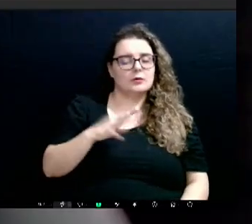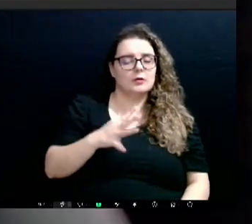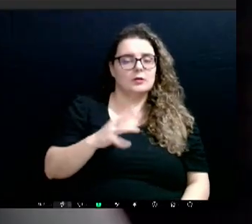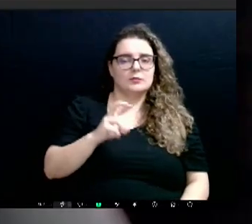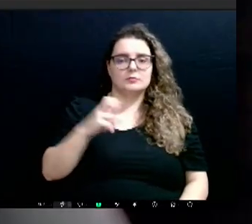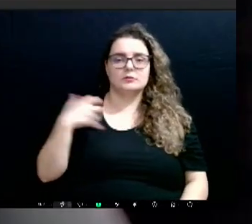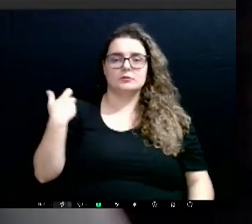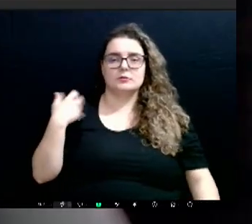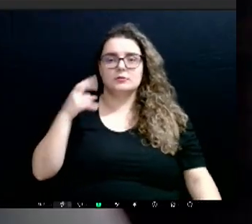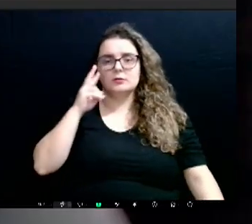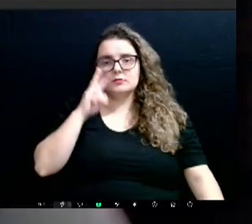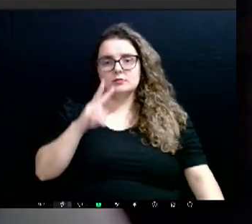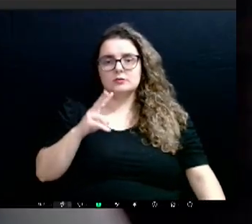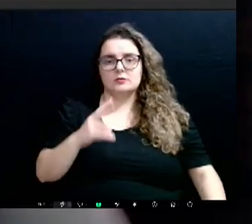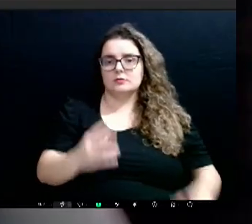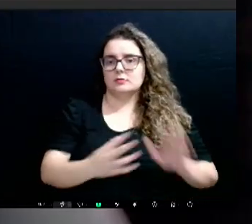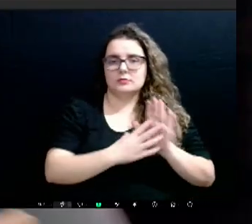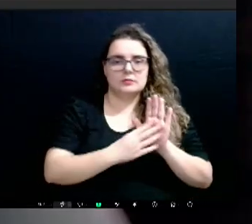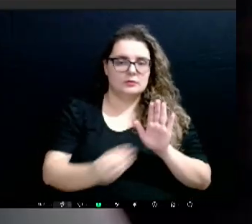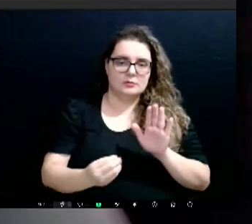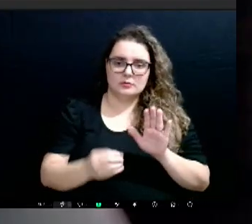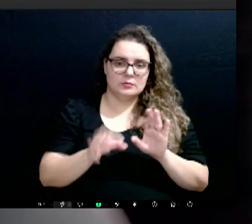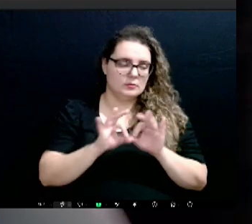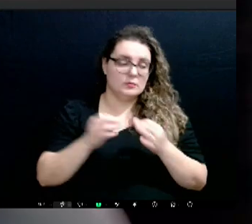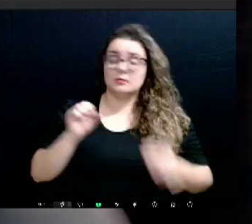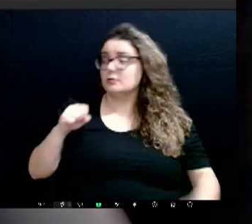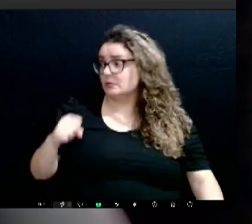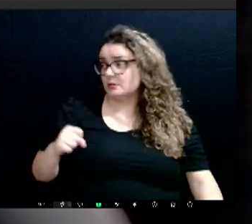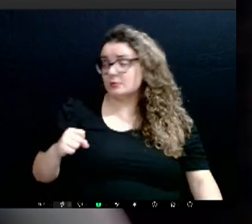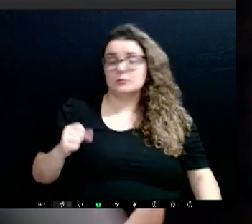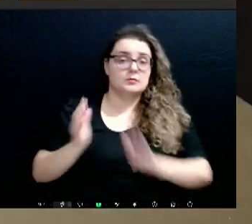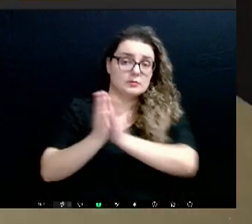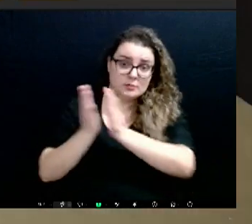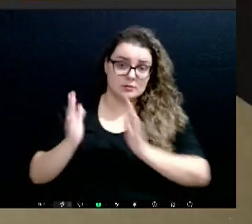está imitando seu familiar. Somos espelhos. Os espelhos.